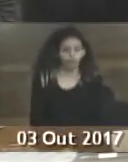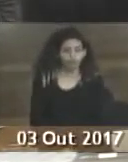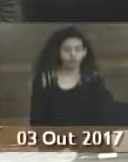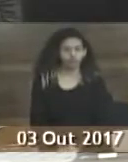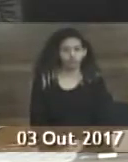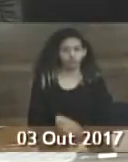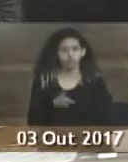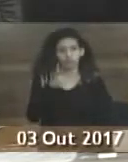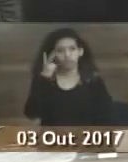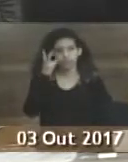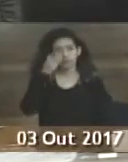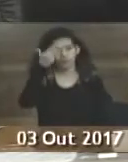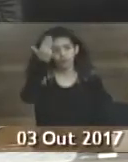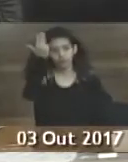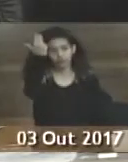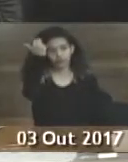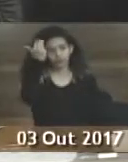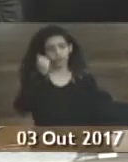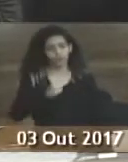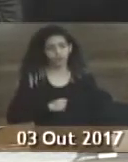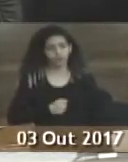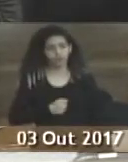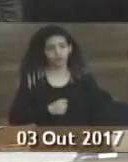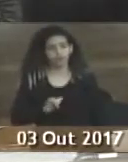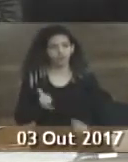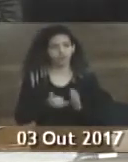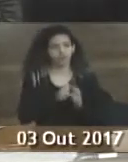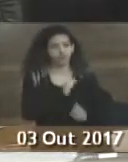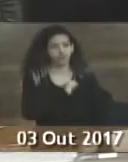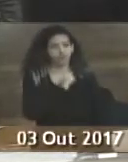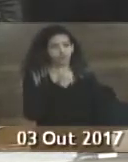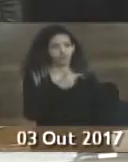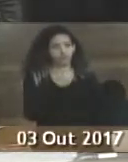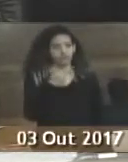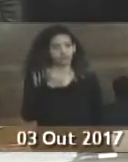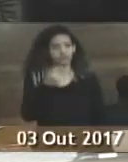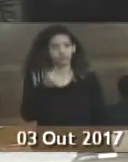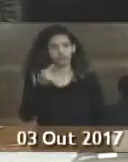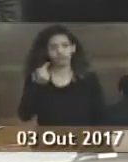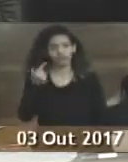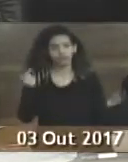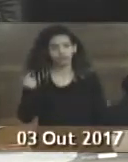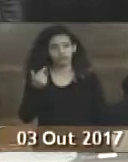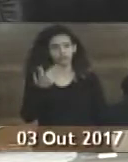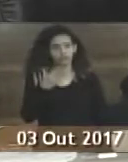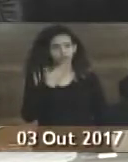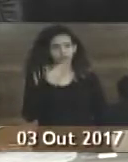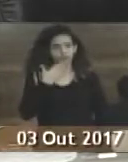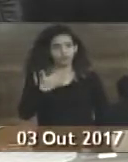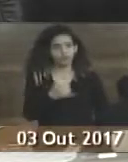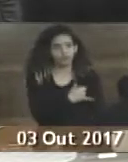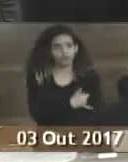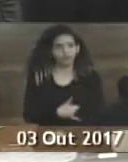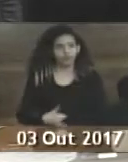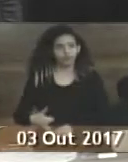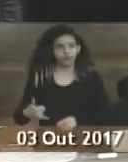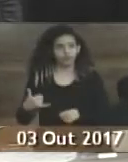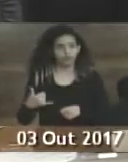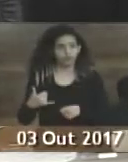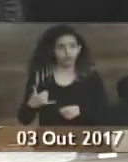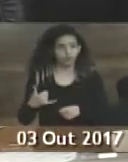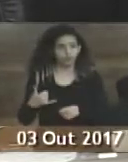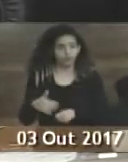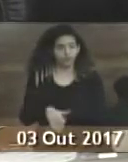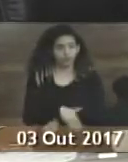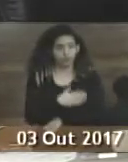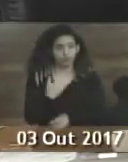Matérias de vereador Marquinho Coelho. Indicação número 2794/17, indicando ao prefeito o recapeamento da Rua Emília